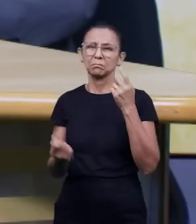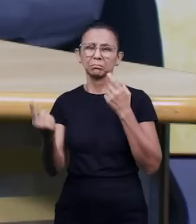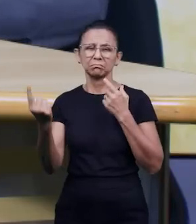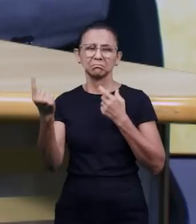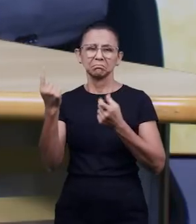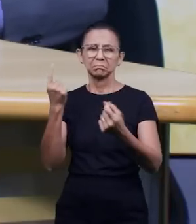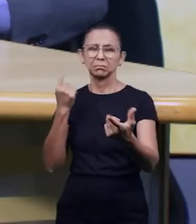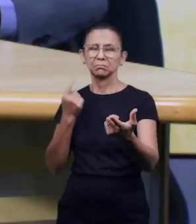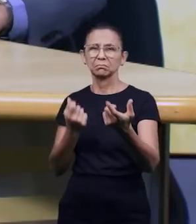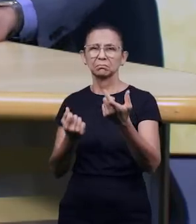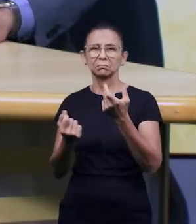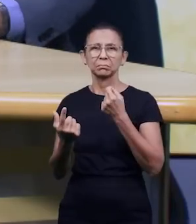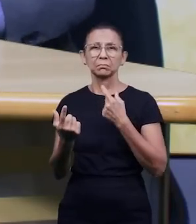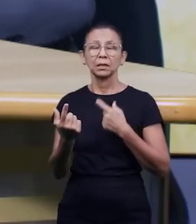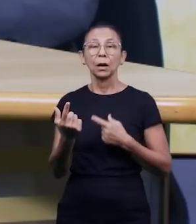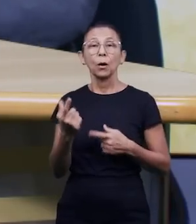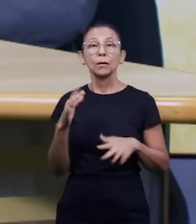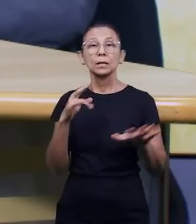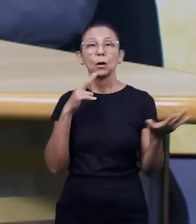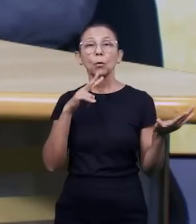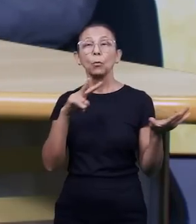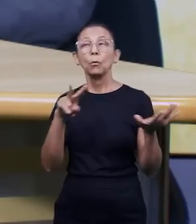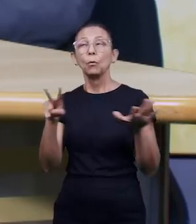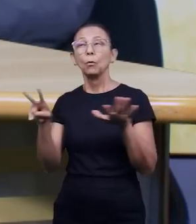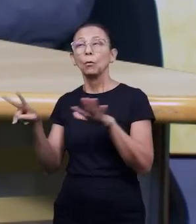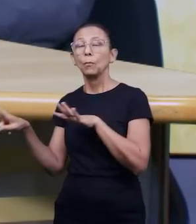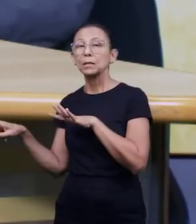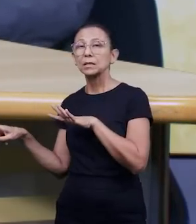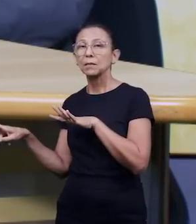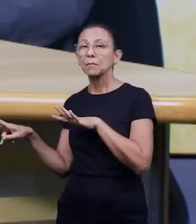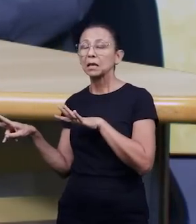Isso, quando você começa a observar